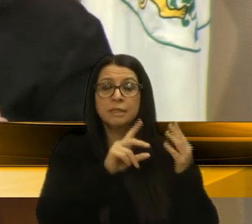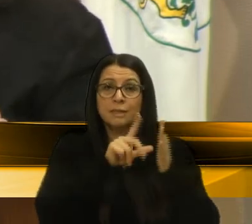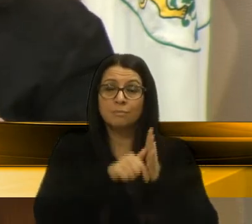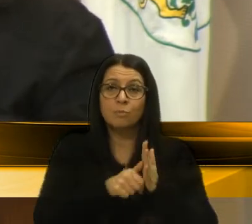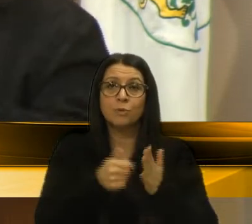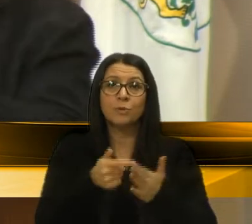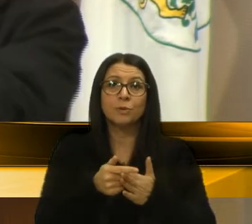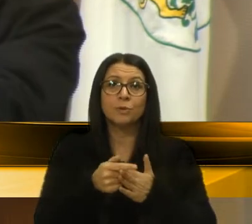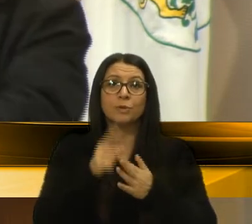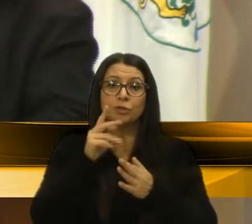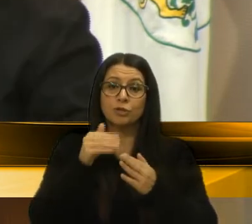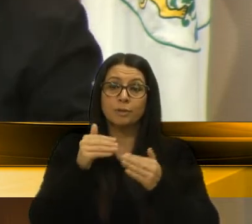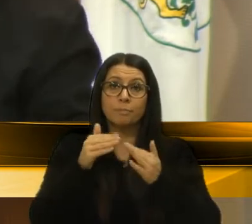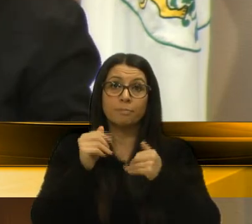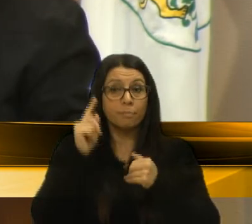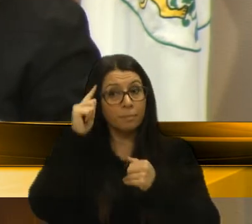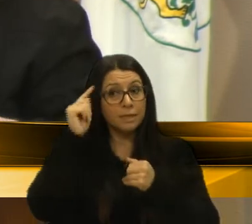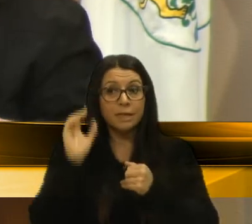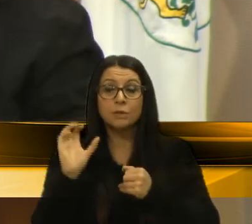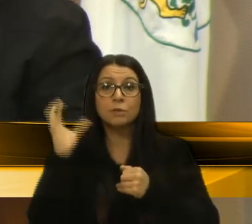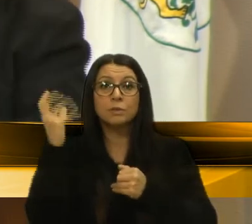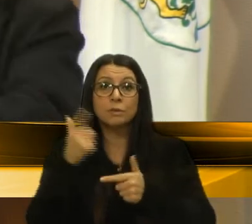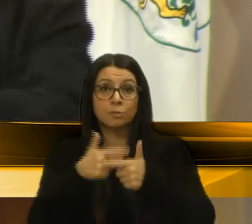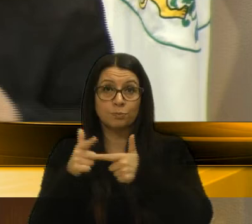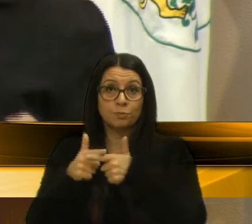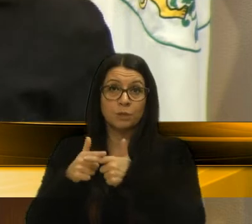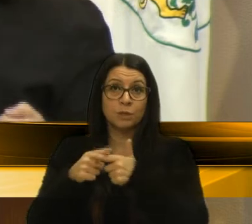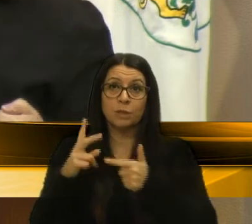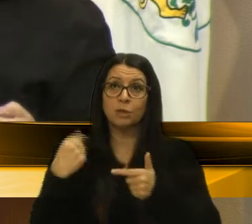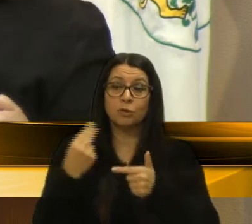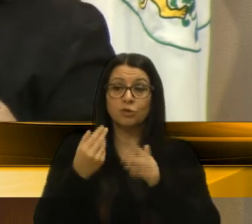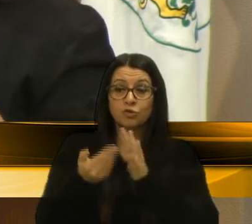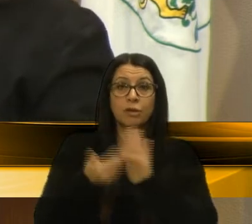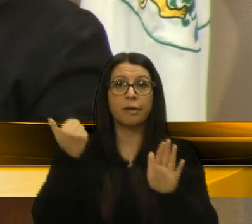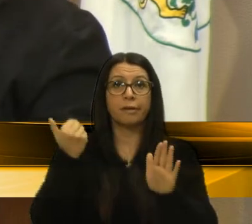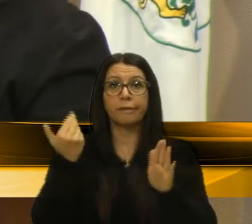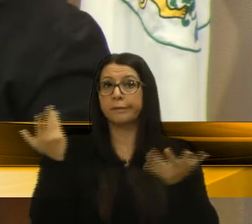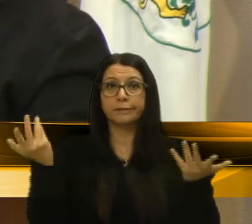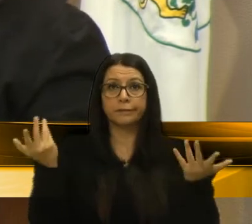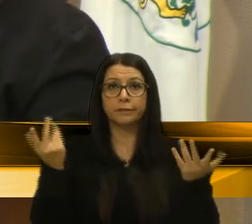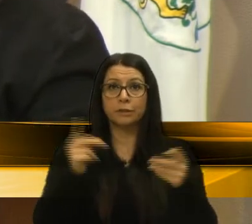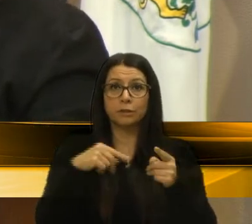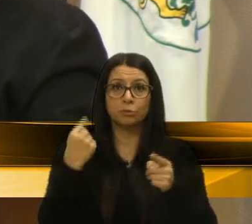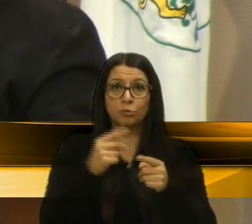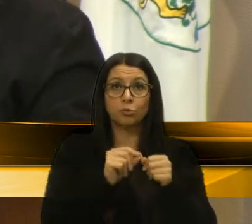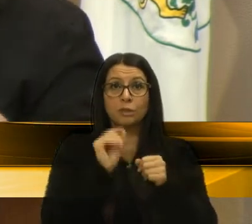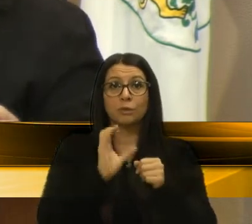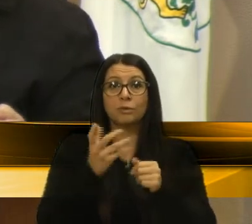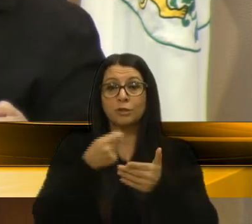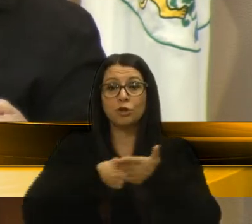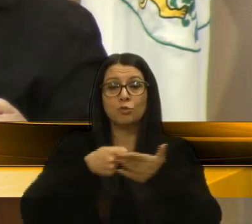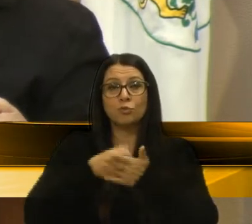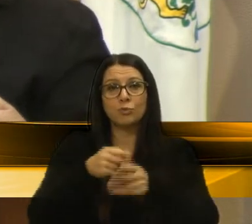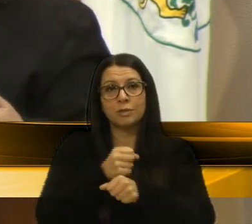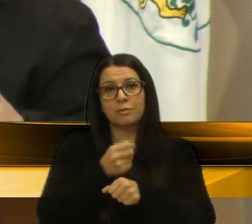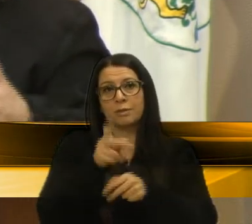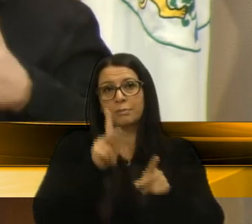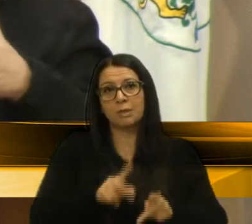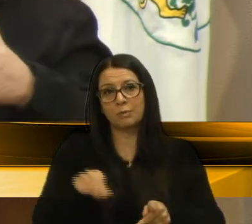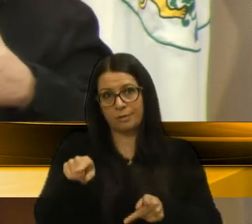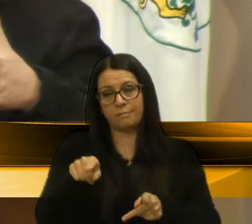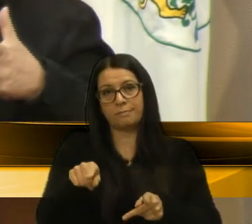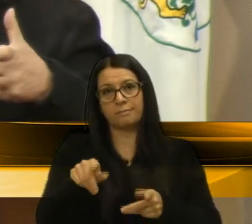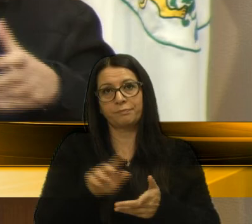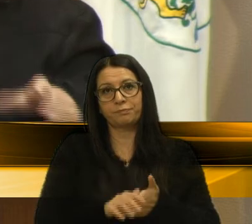de encaminhar a solução do problema, a gente tirasse o tapete desse pessoal, né? Eu